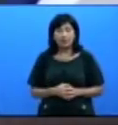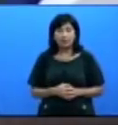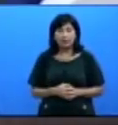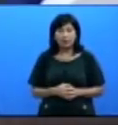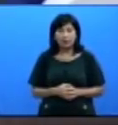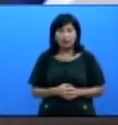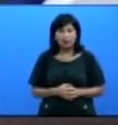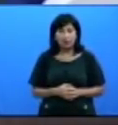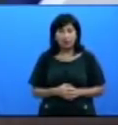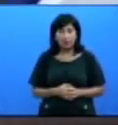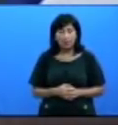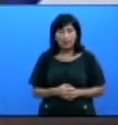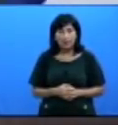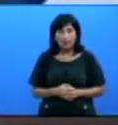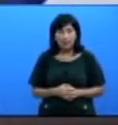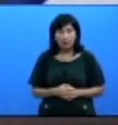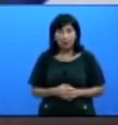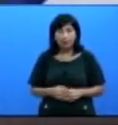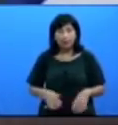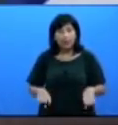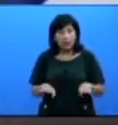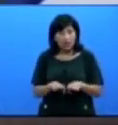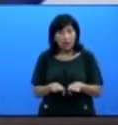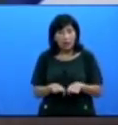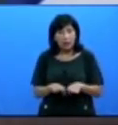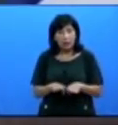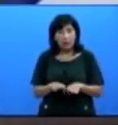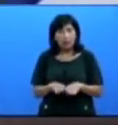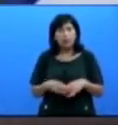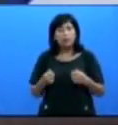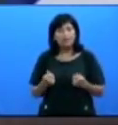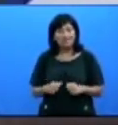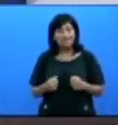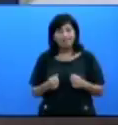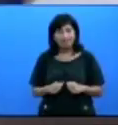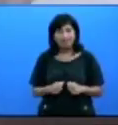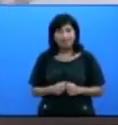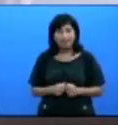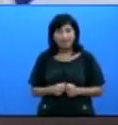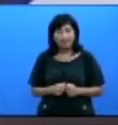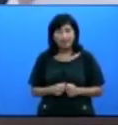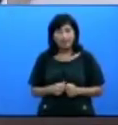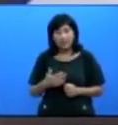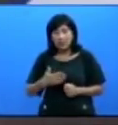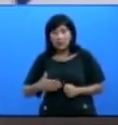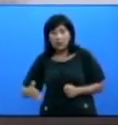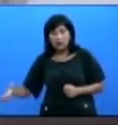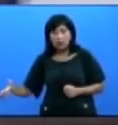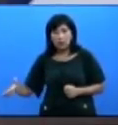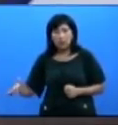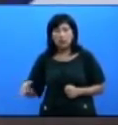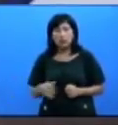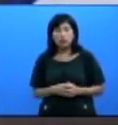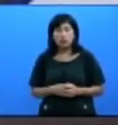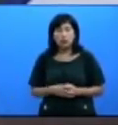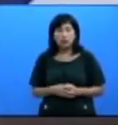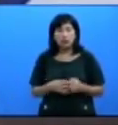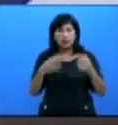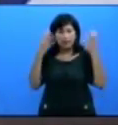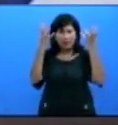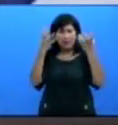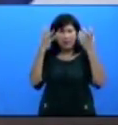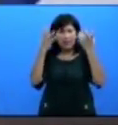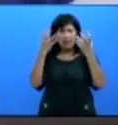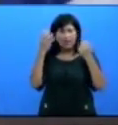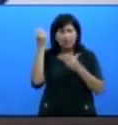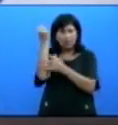da pediatria. Né? Também estamos colocando a necessidade de, como emenda, a contratação de fisioterapeutas